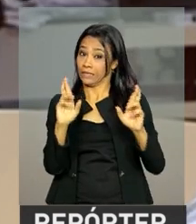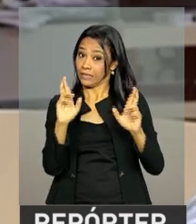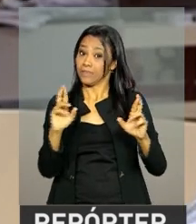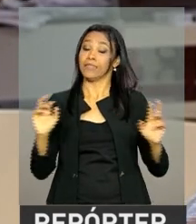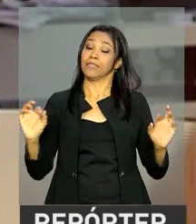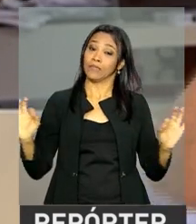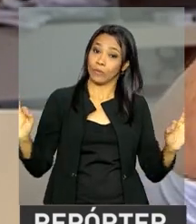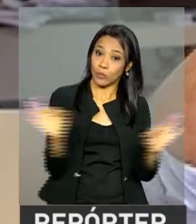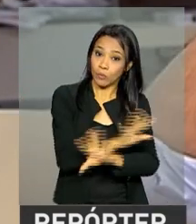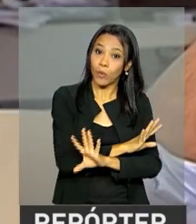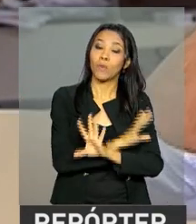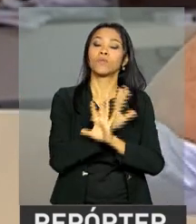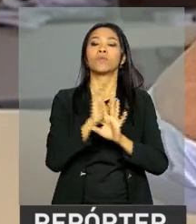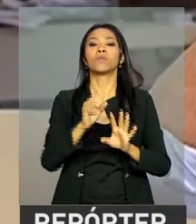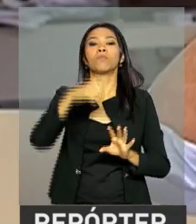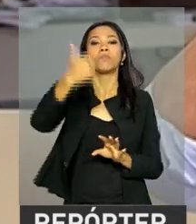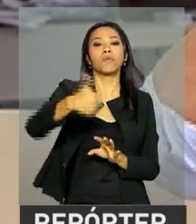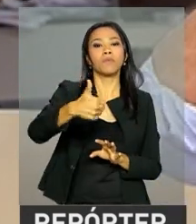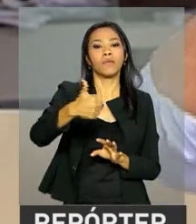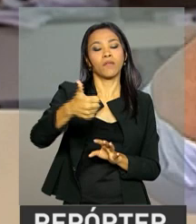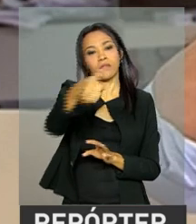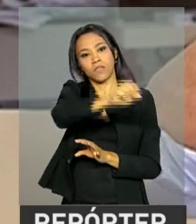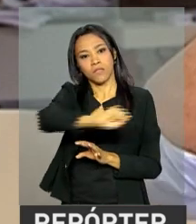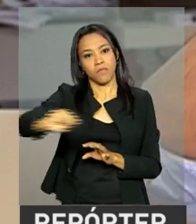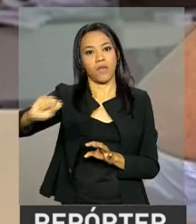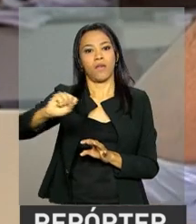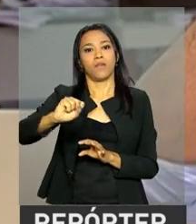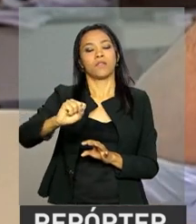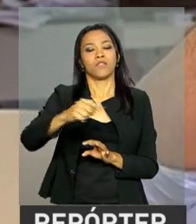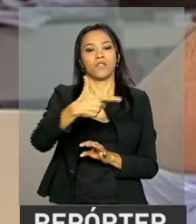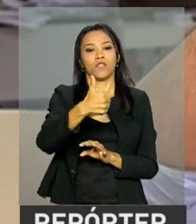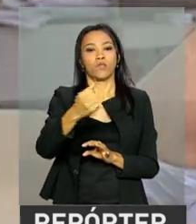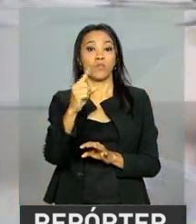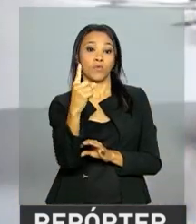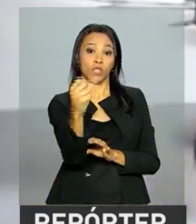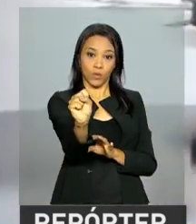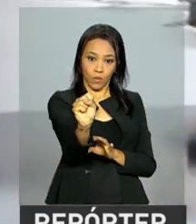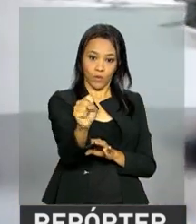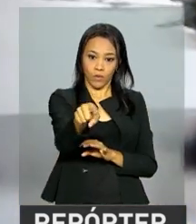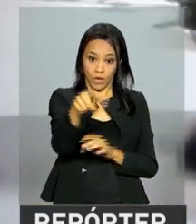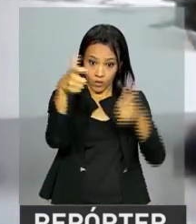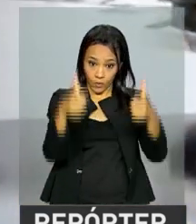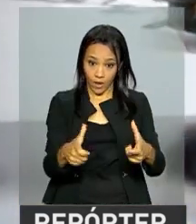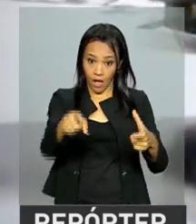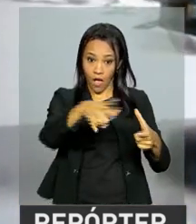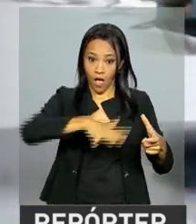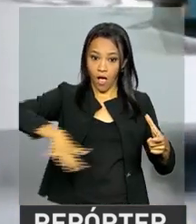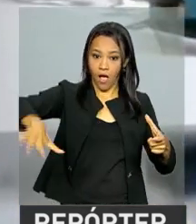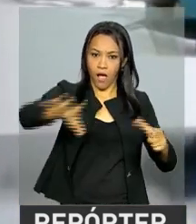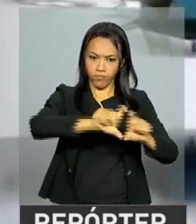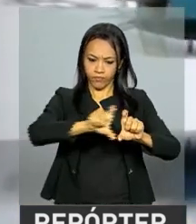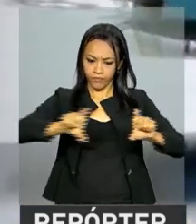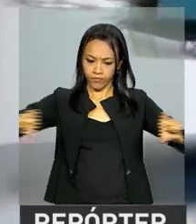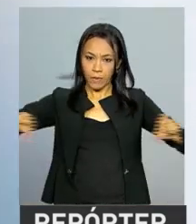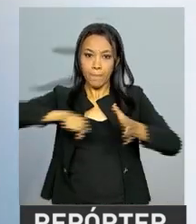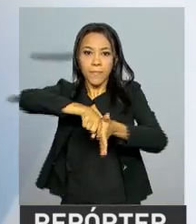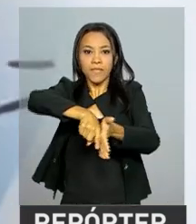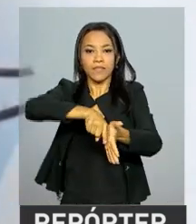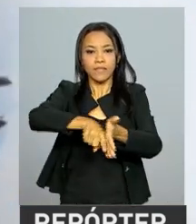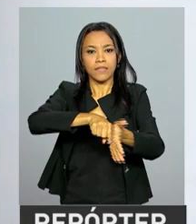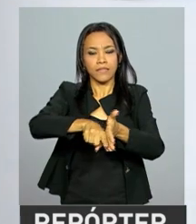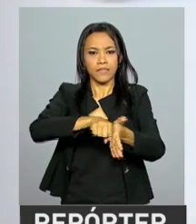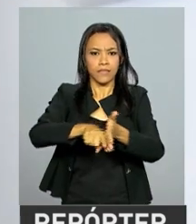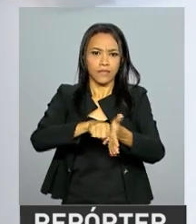pronto aí no primeiro semestre de 2018 a nova estação ela vai ter uma área construída de 4.500 m